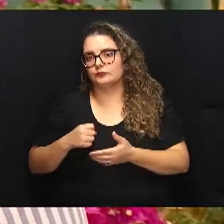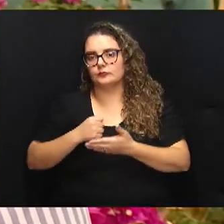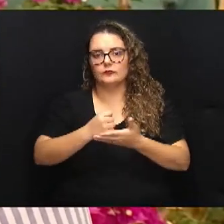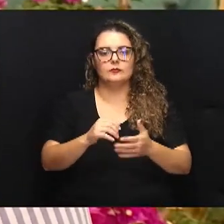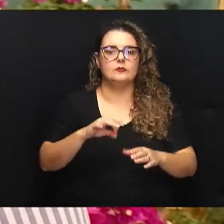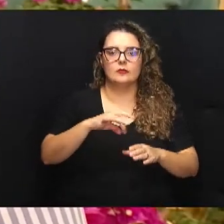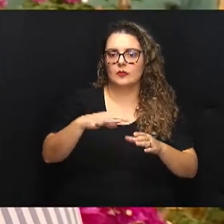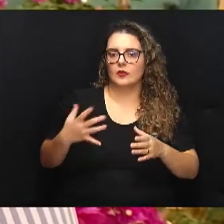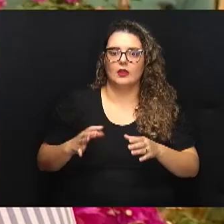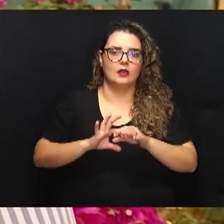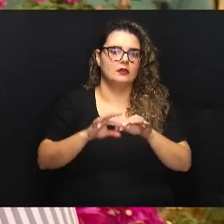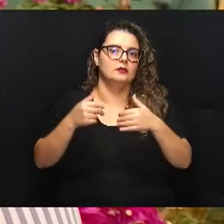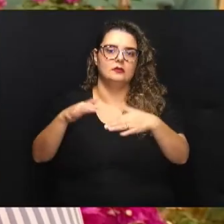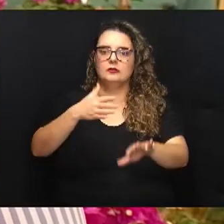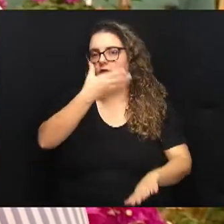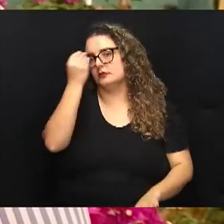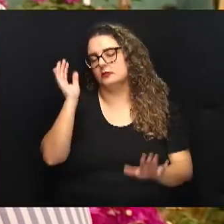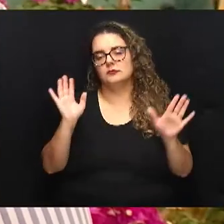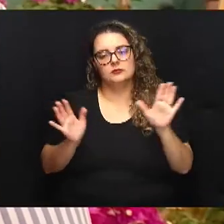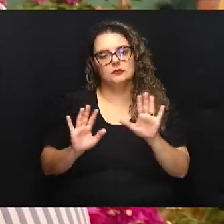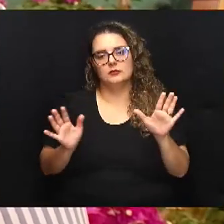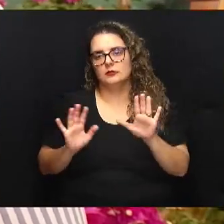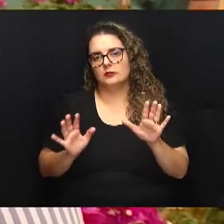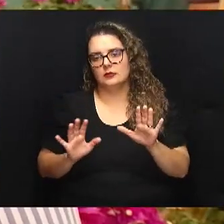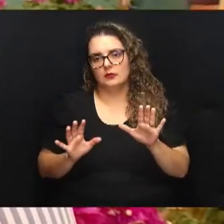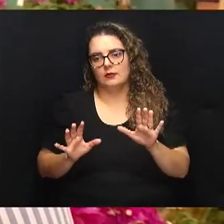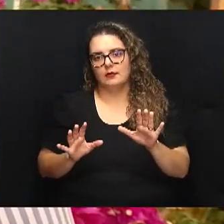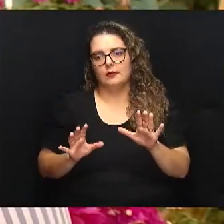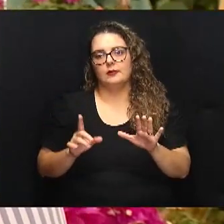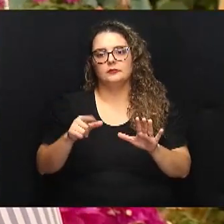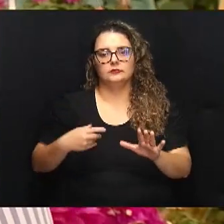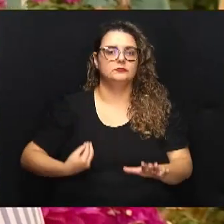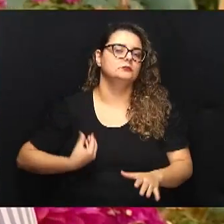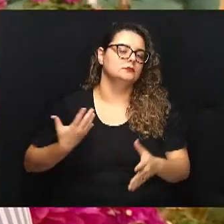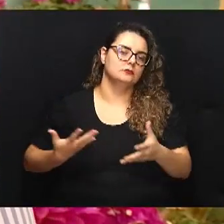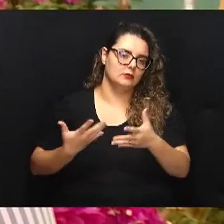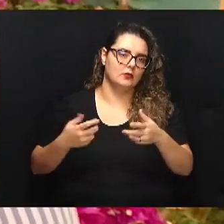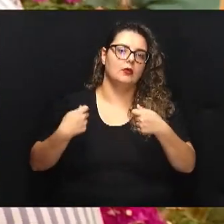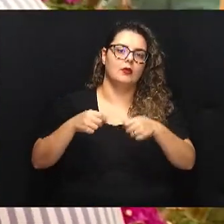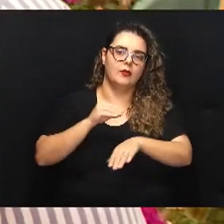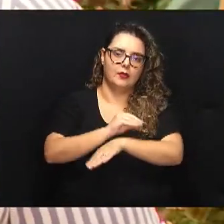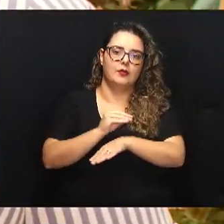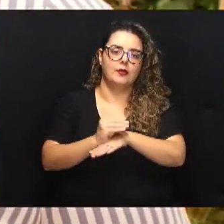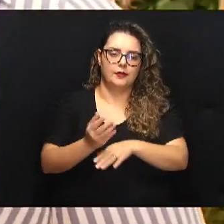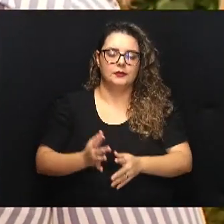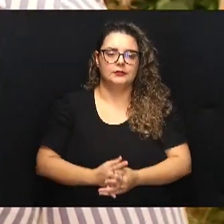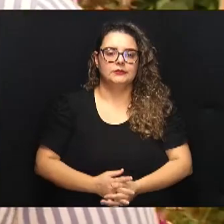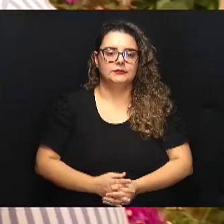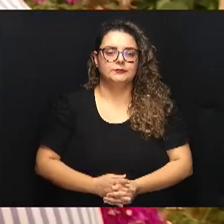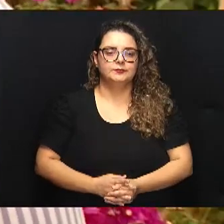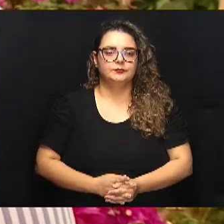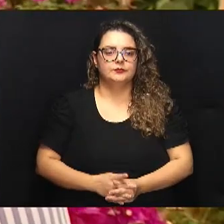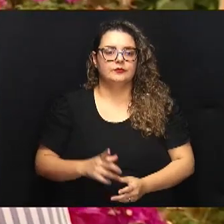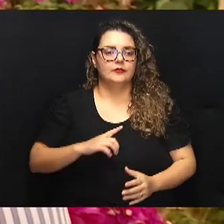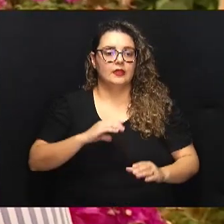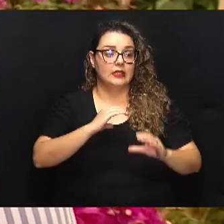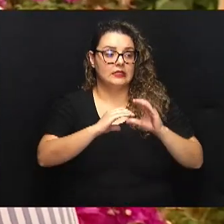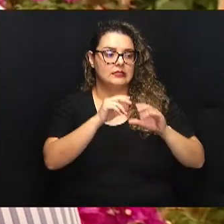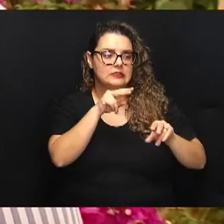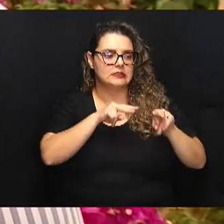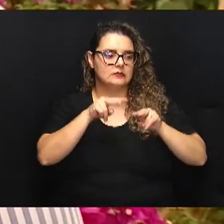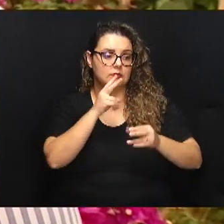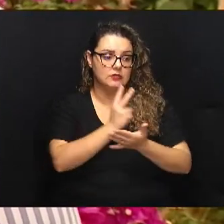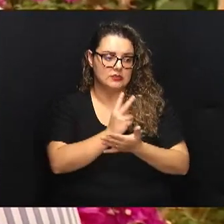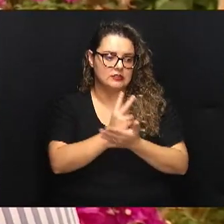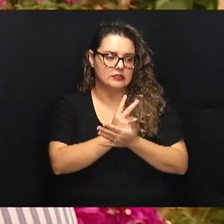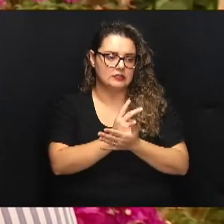casa que você larga ali no canto e esquece. É um ser vivo que precisa de cuidado. Tem que ter essa comunicação visual